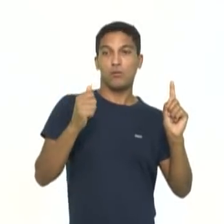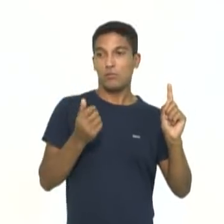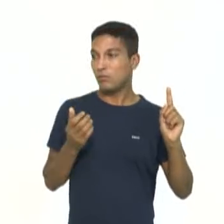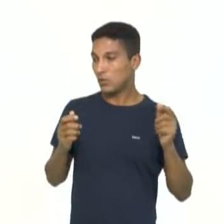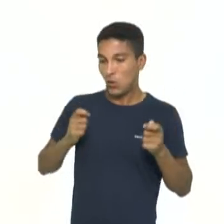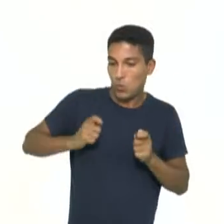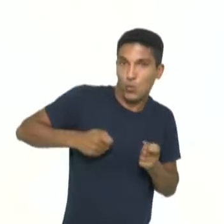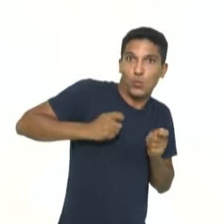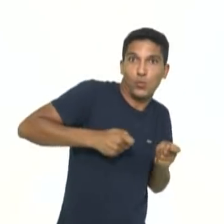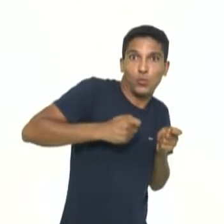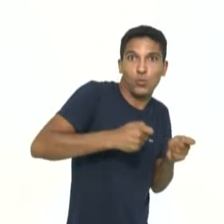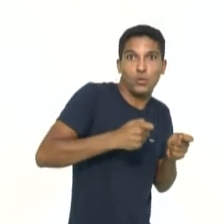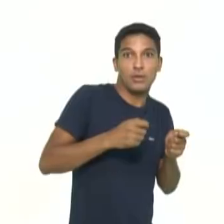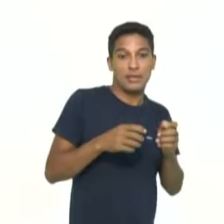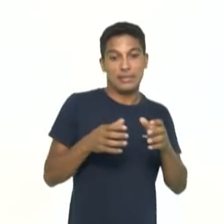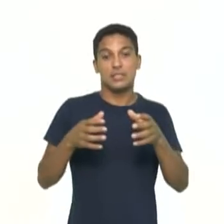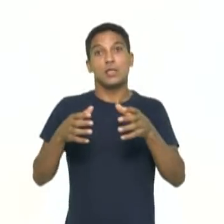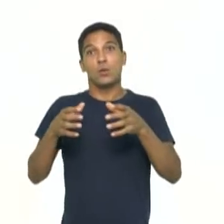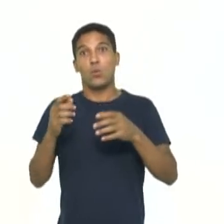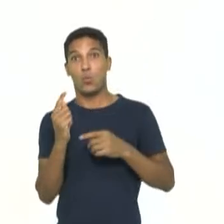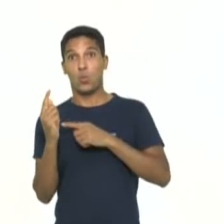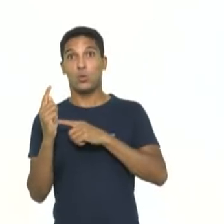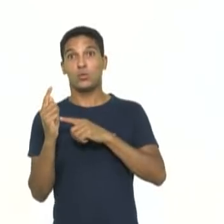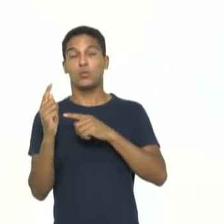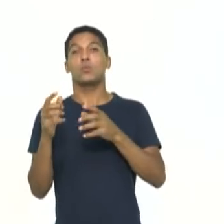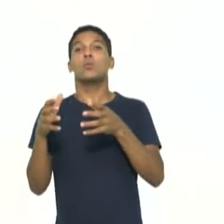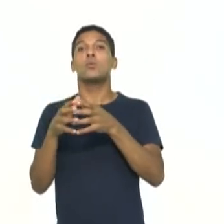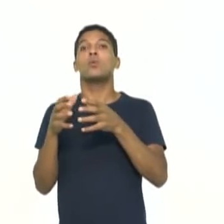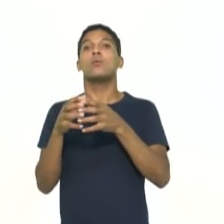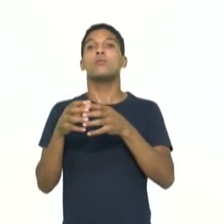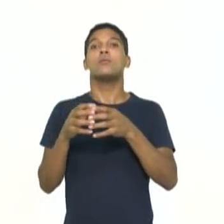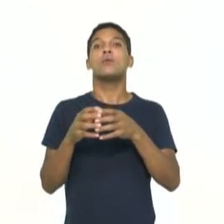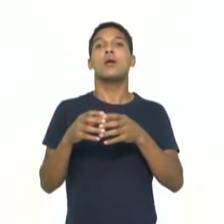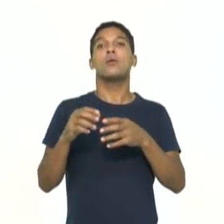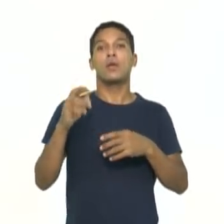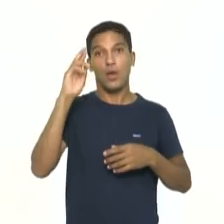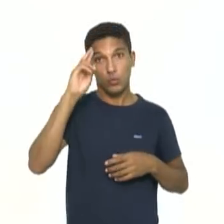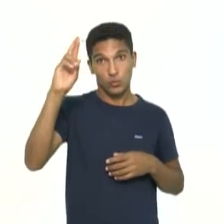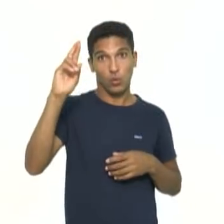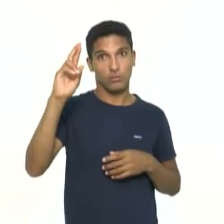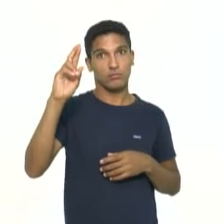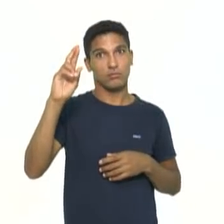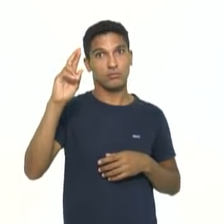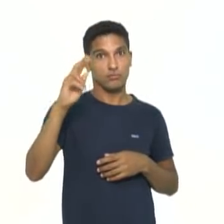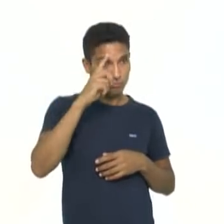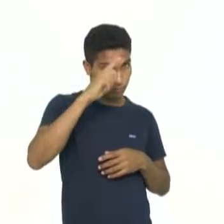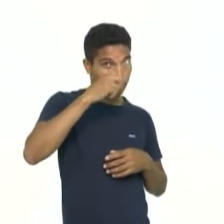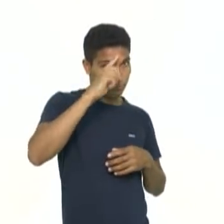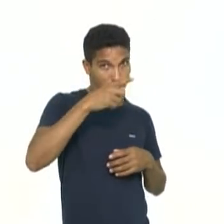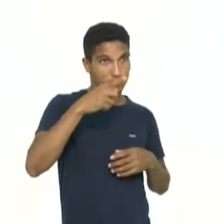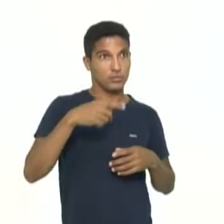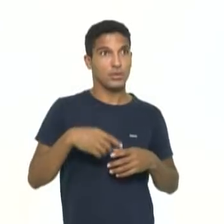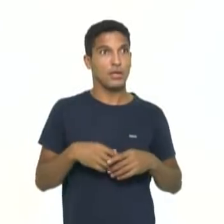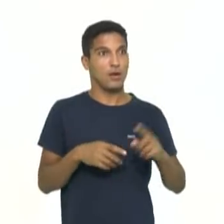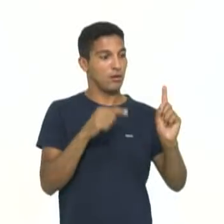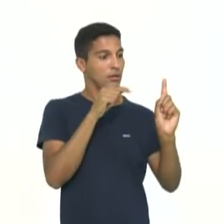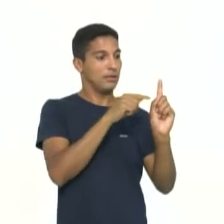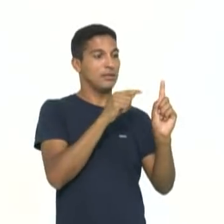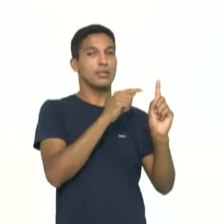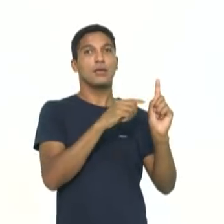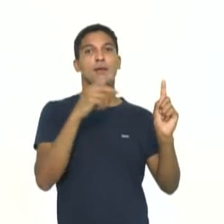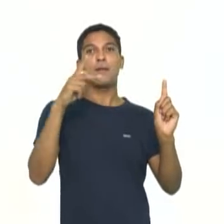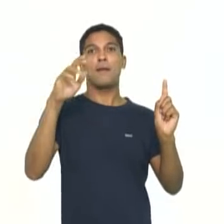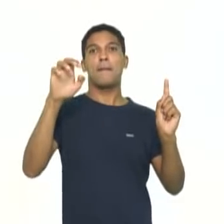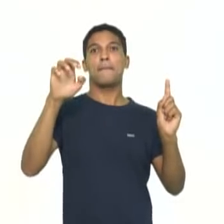sobre essa diferença ali em relação ao termo, que um pode tratar de tropeiro como um peão, que ajudava na condução